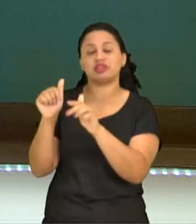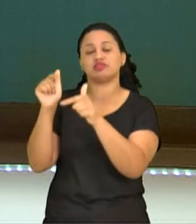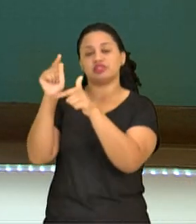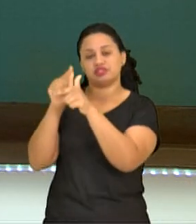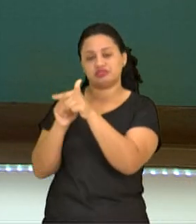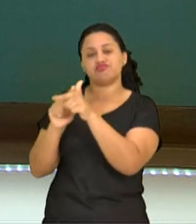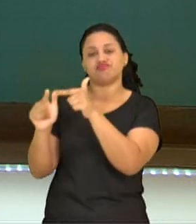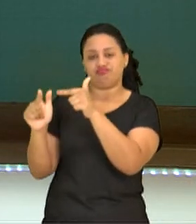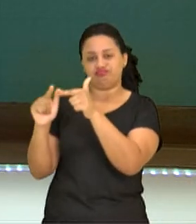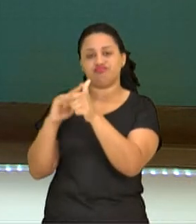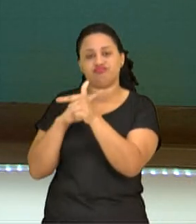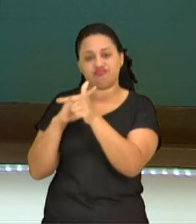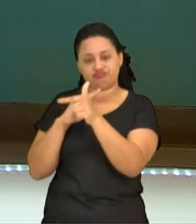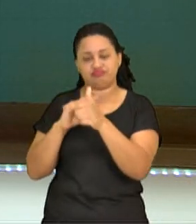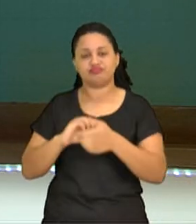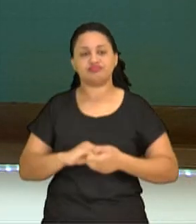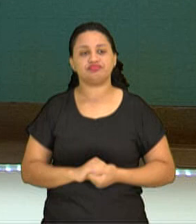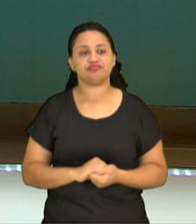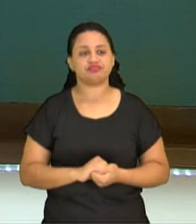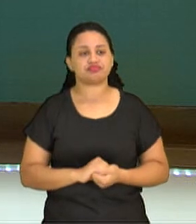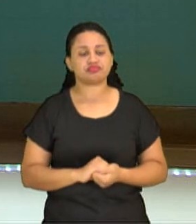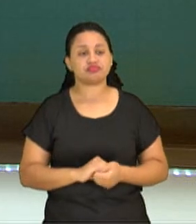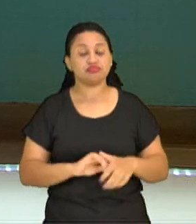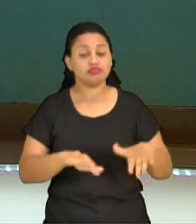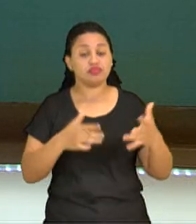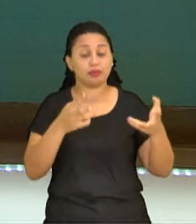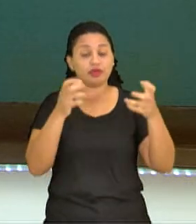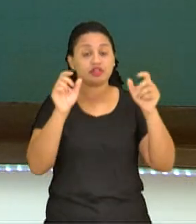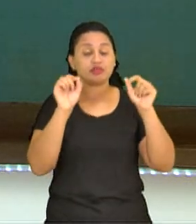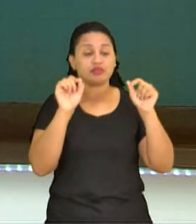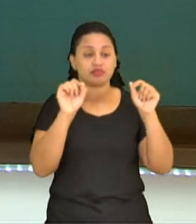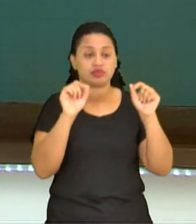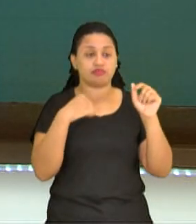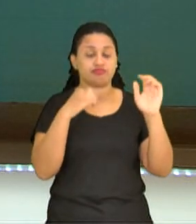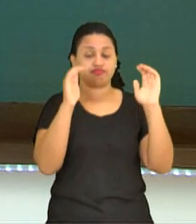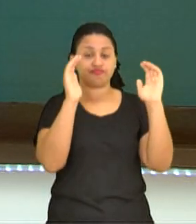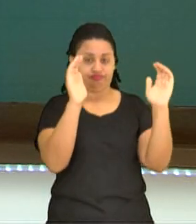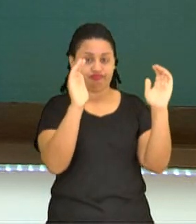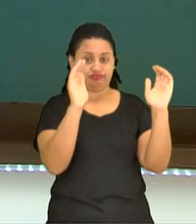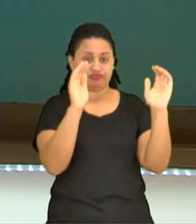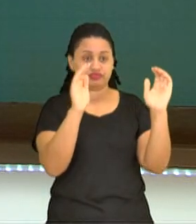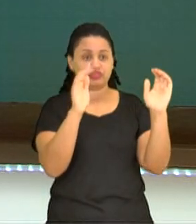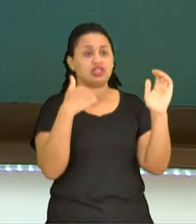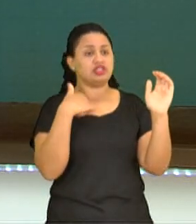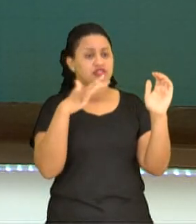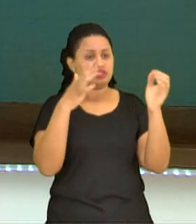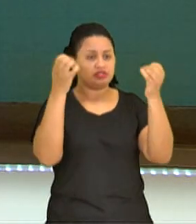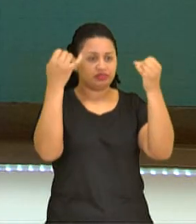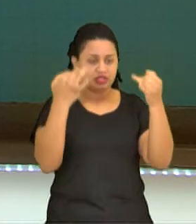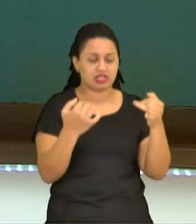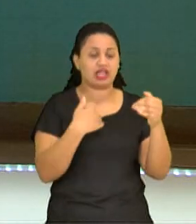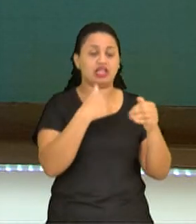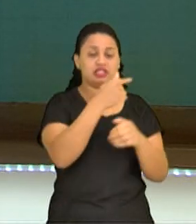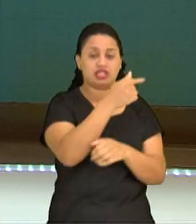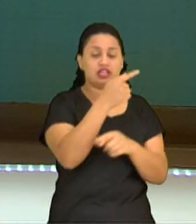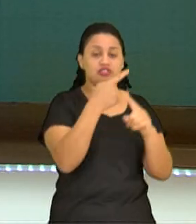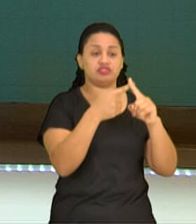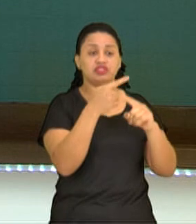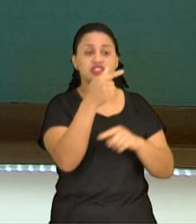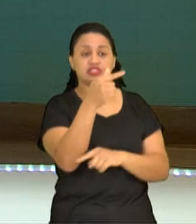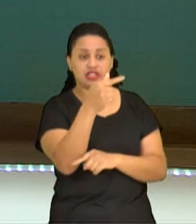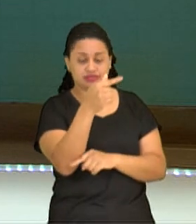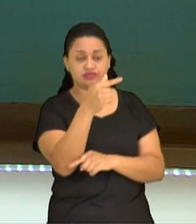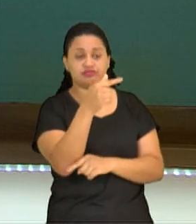primeiro? Essa divisão aqui, certo? Então, olha lá, observando os parênteses, a gente já conversou que eu vou fazer 7 vezes